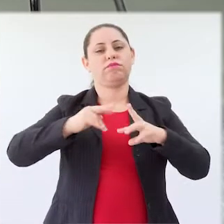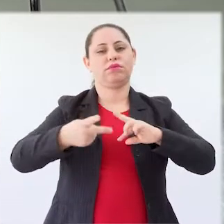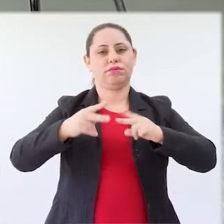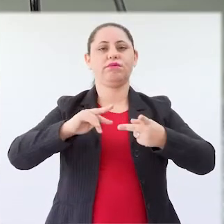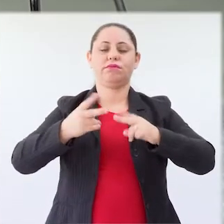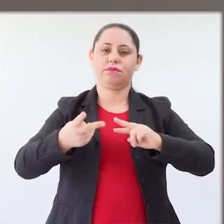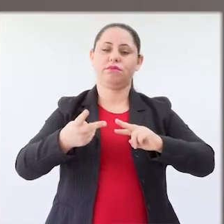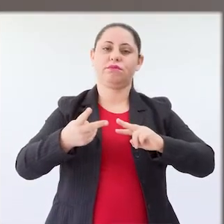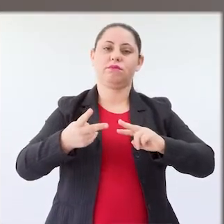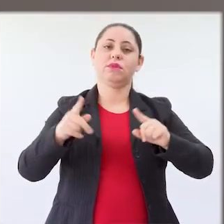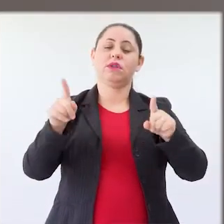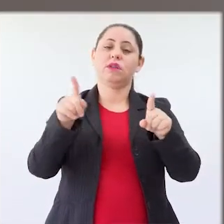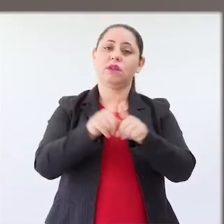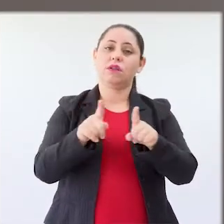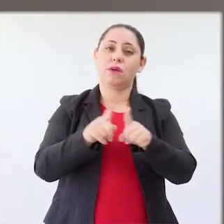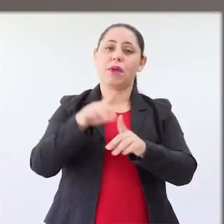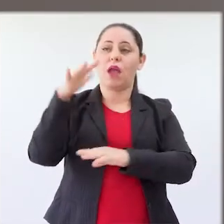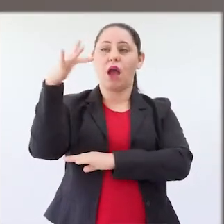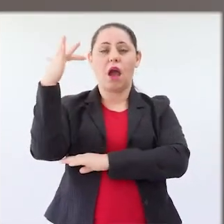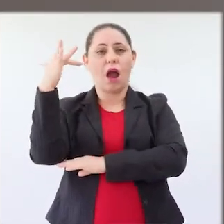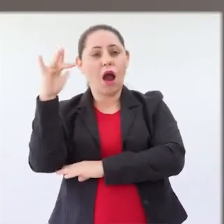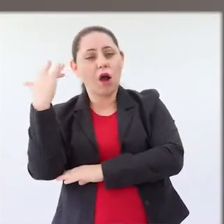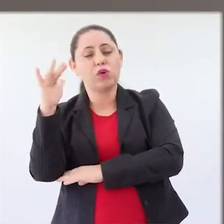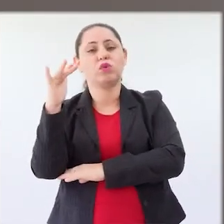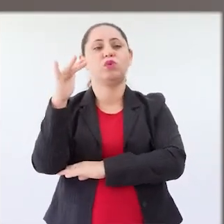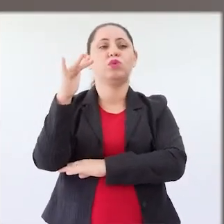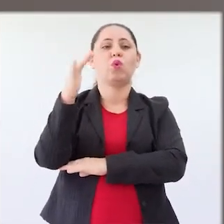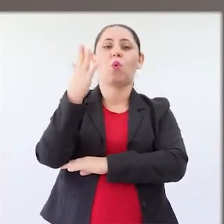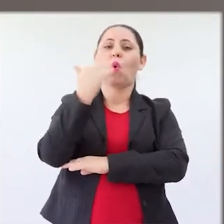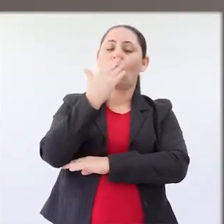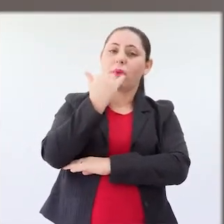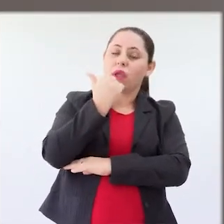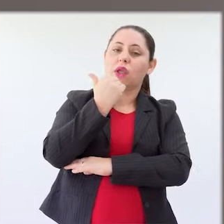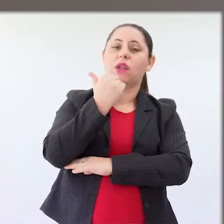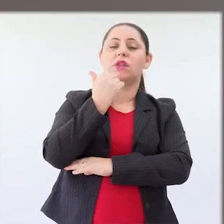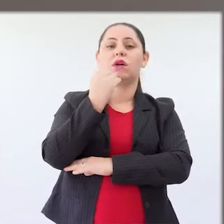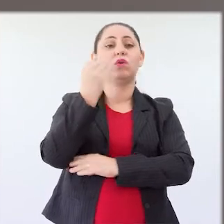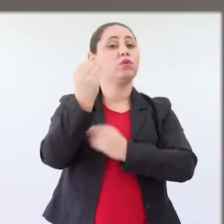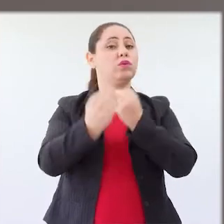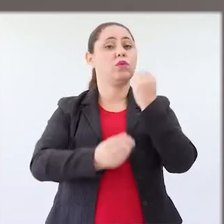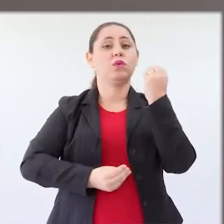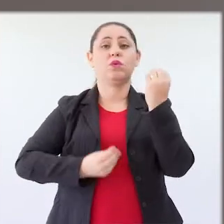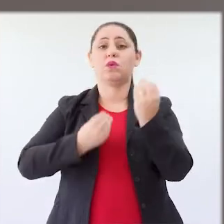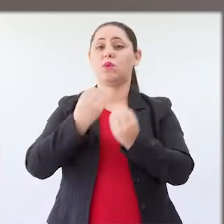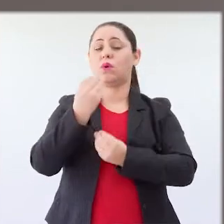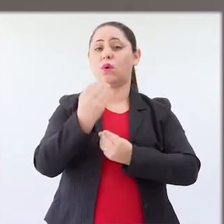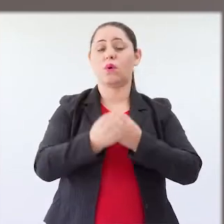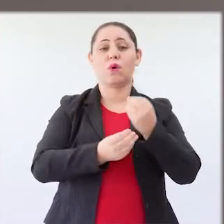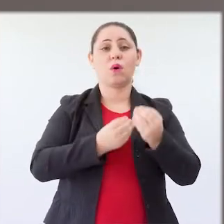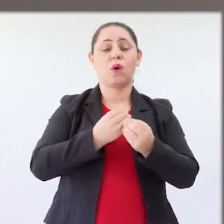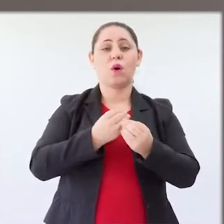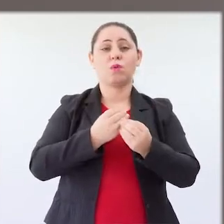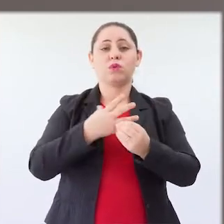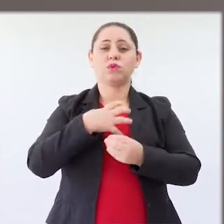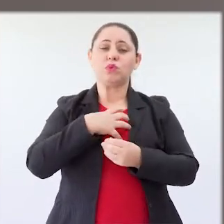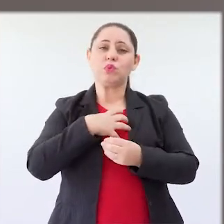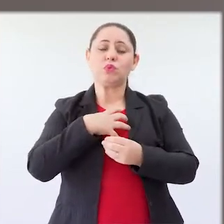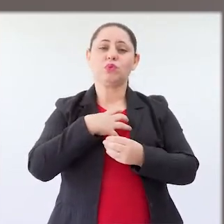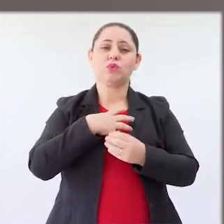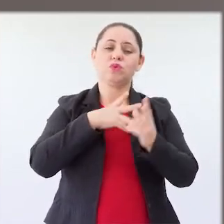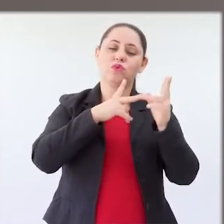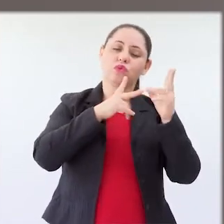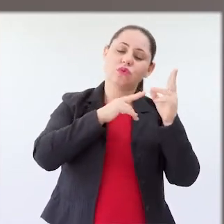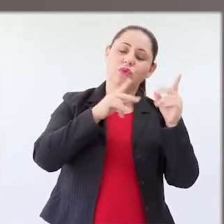varia bastante. Consumo de álcool, a questão alimentar, como que é a questão dela com o